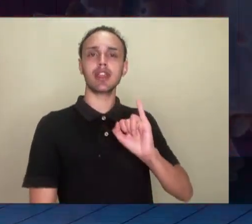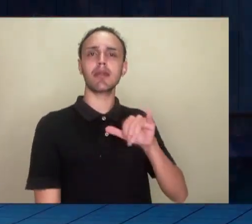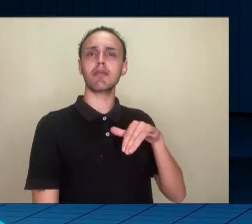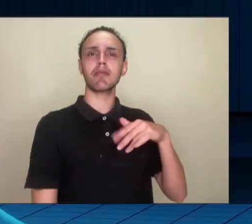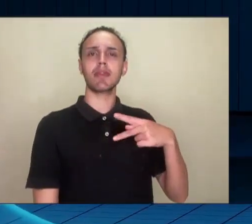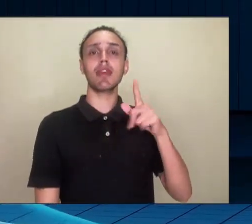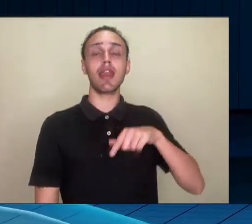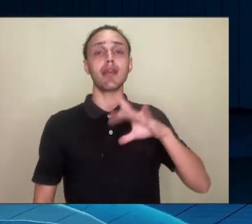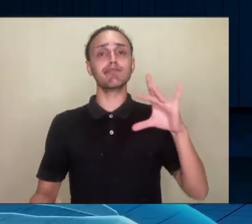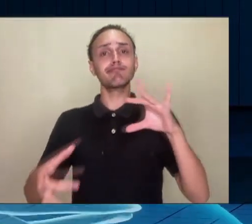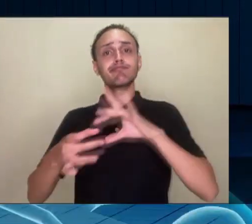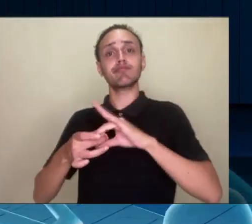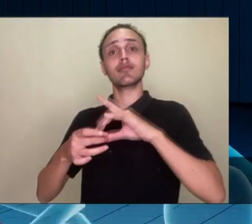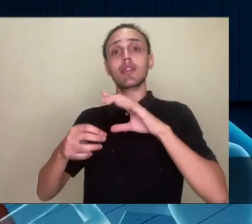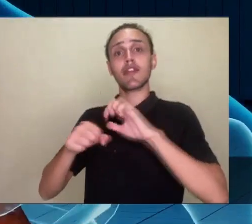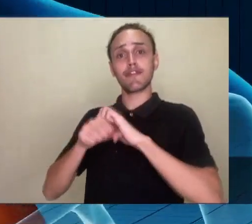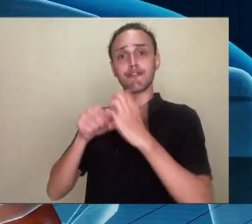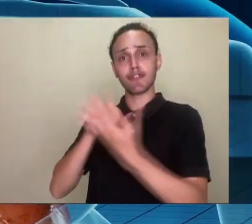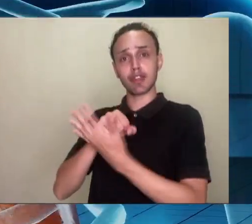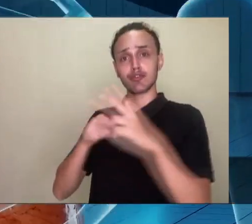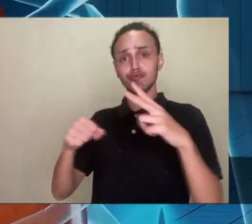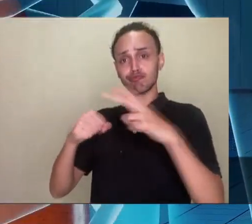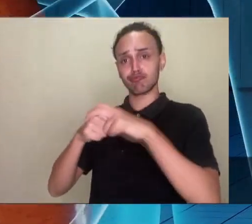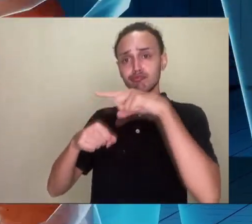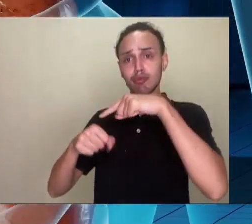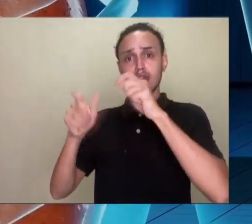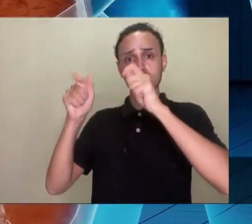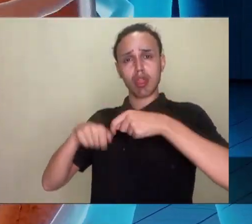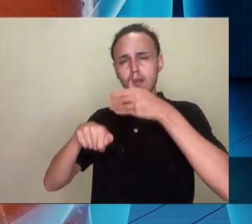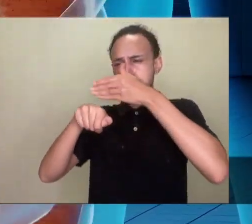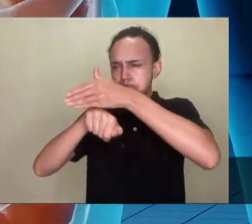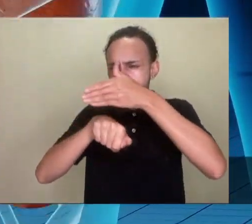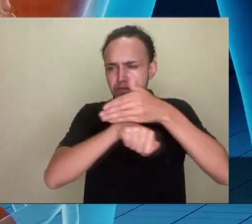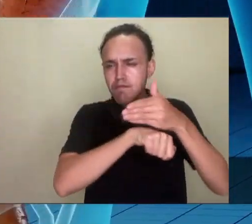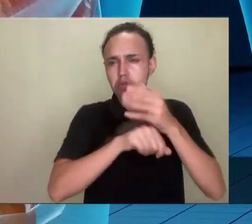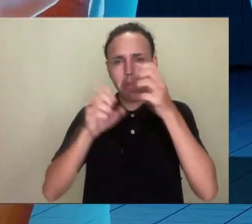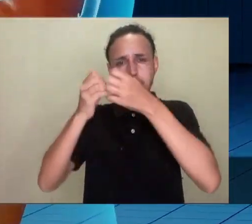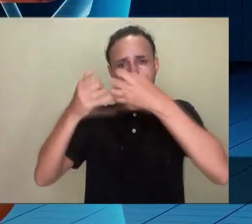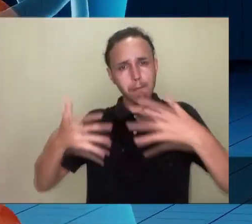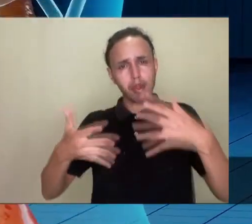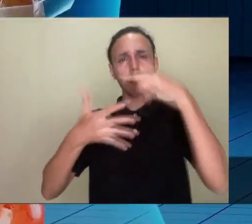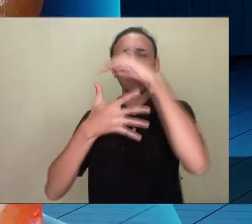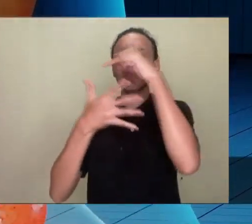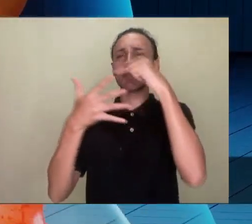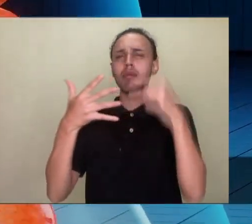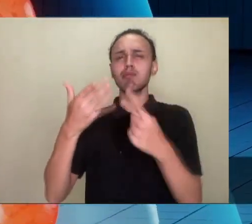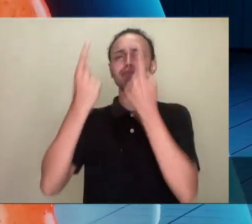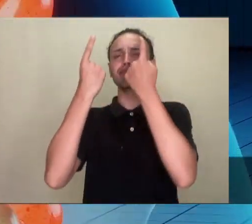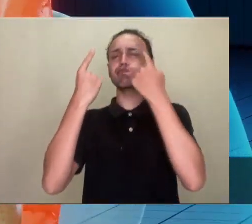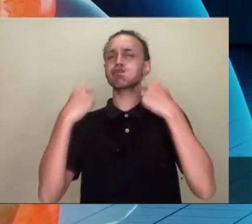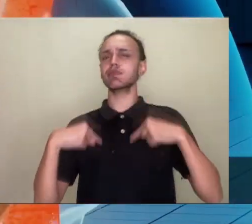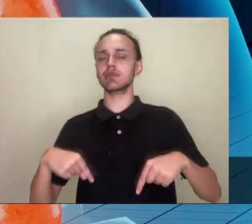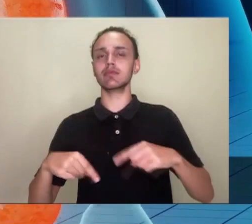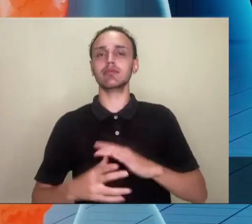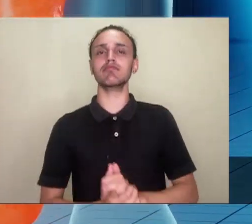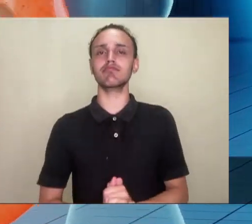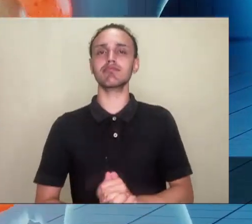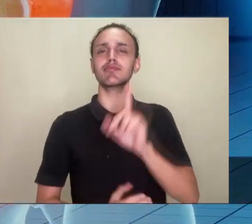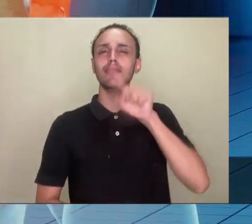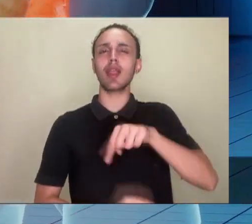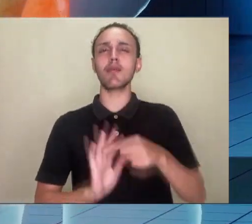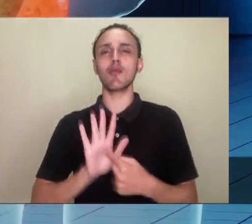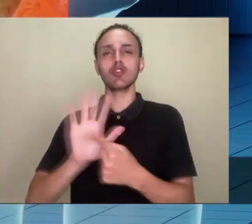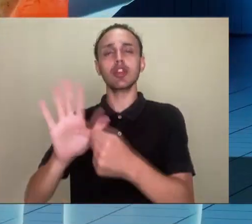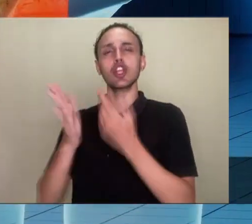está associada à capacidade do vírus da covid-19 de invadir e causar lesões em vários órgãos.